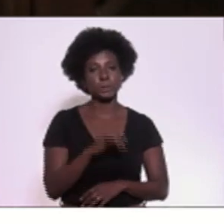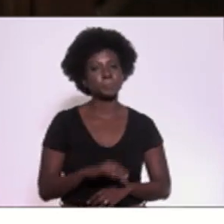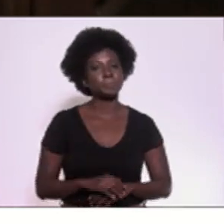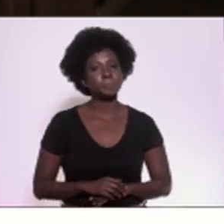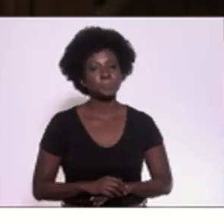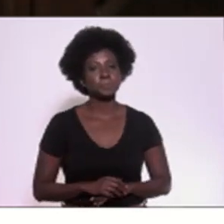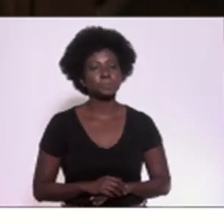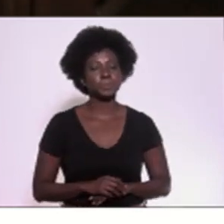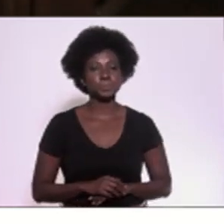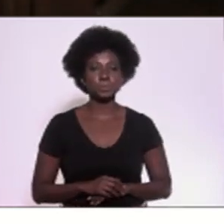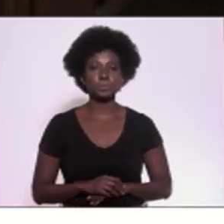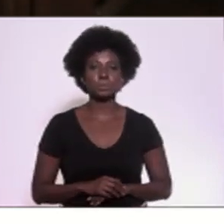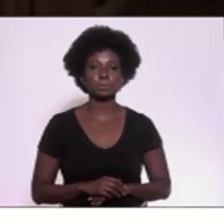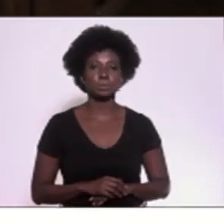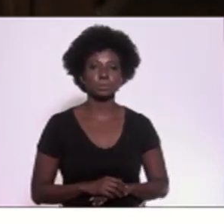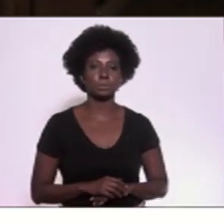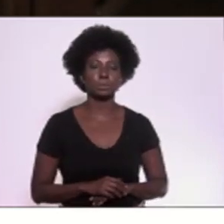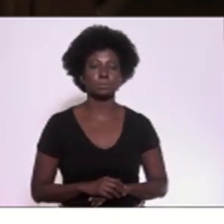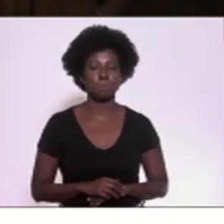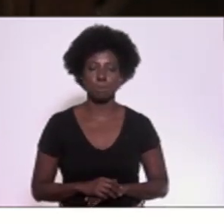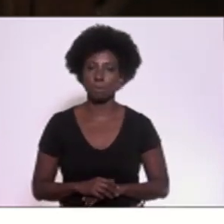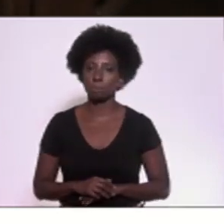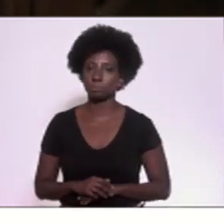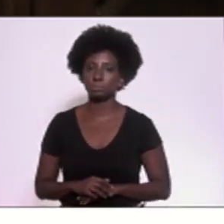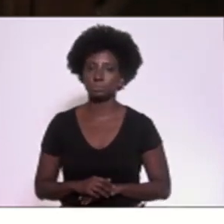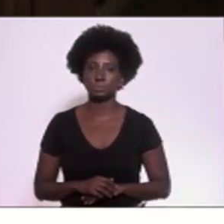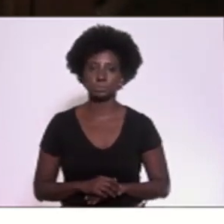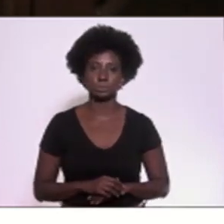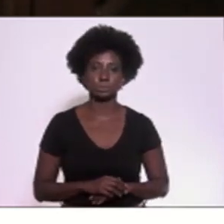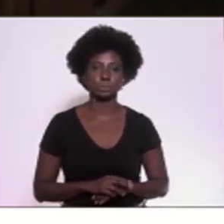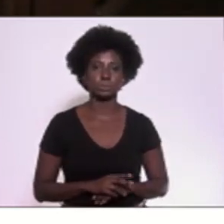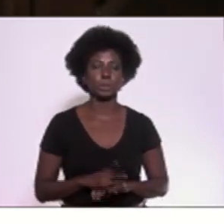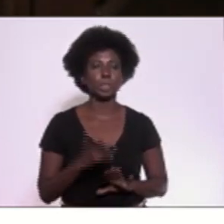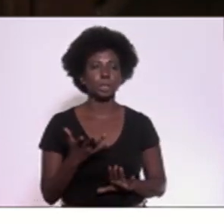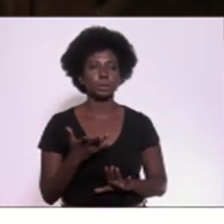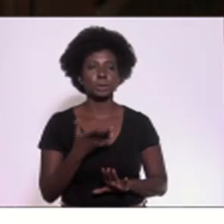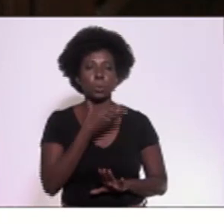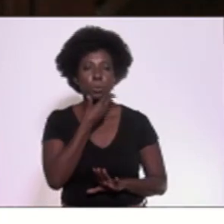que Rui Barbosa, numa